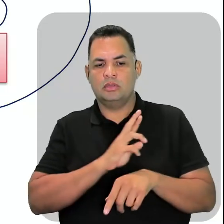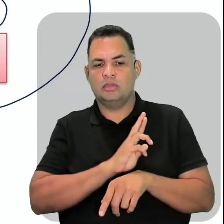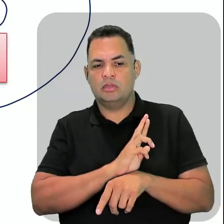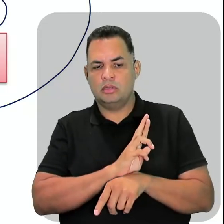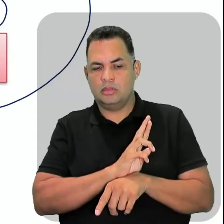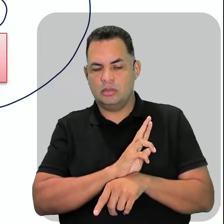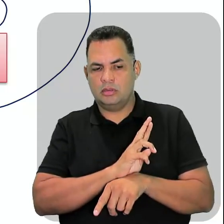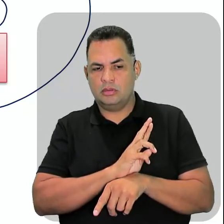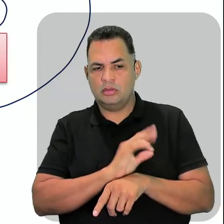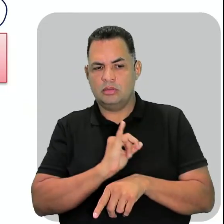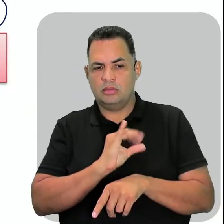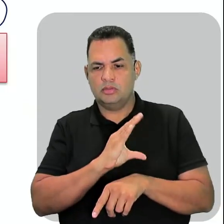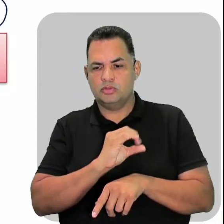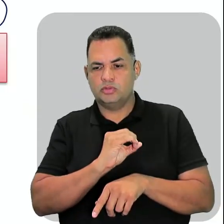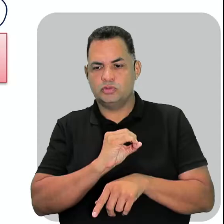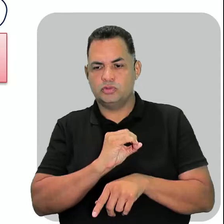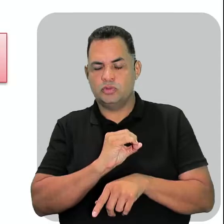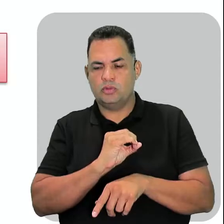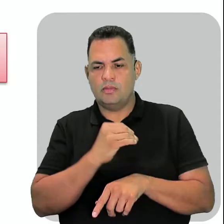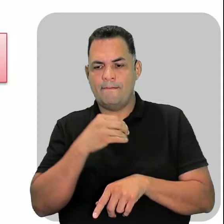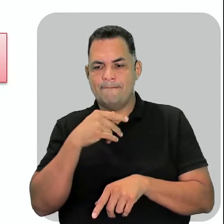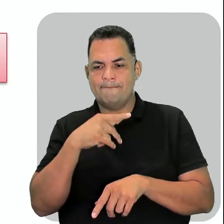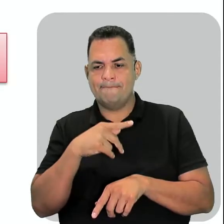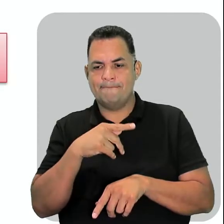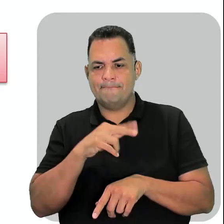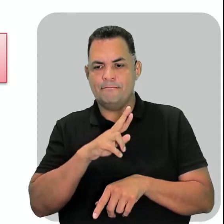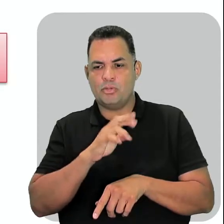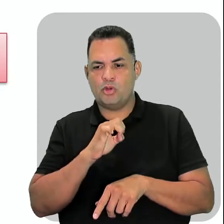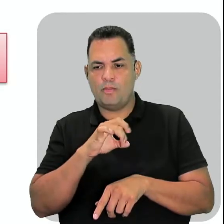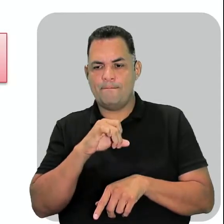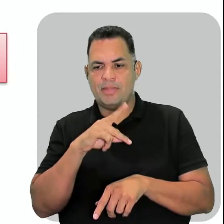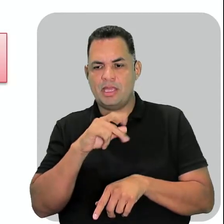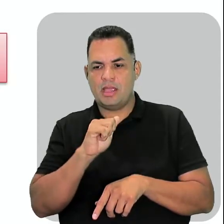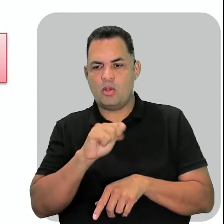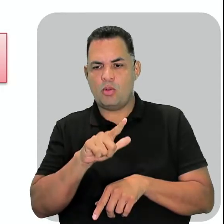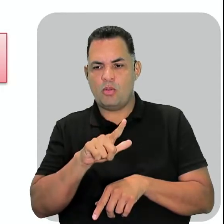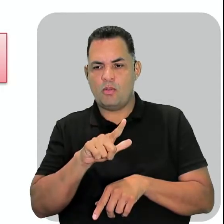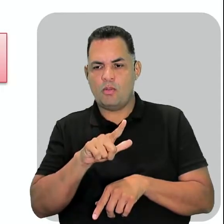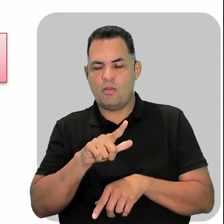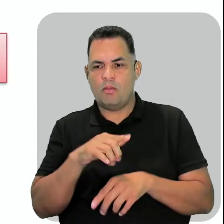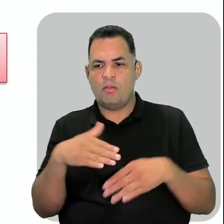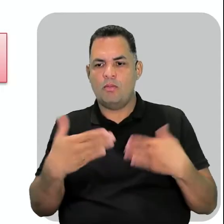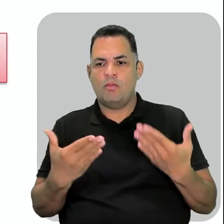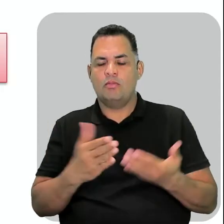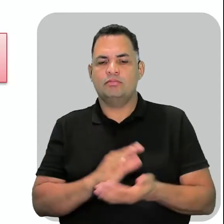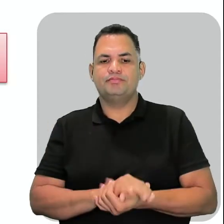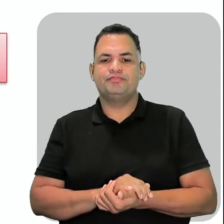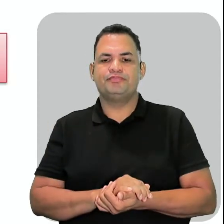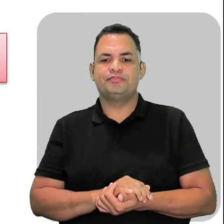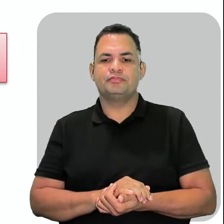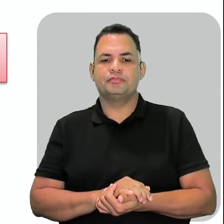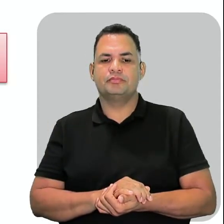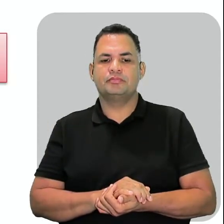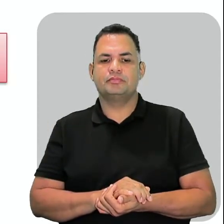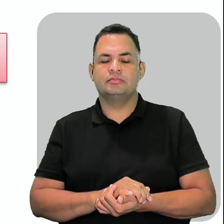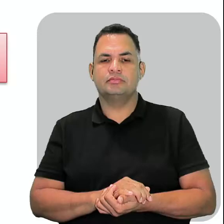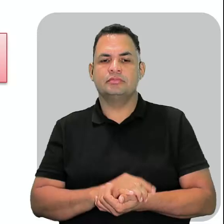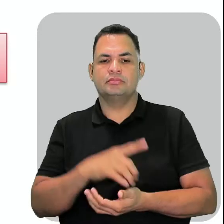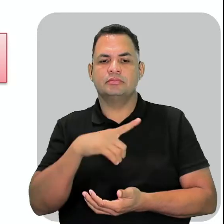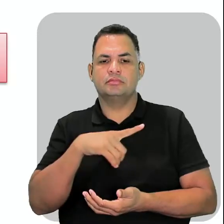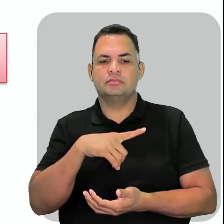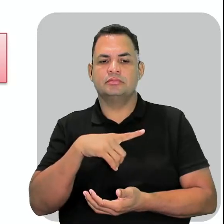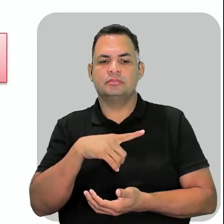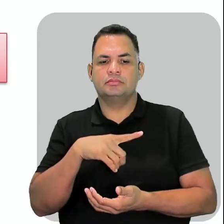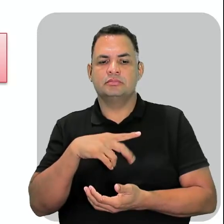radical isopropil, que é quando a cadeia carbônica, o radical orgânico, tem